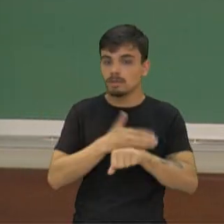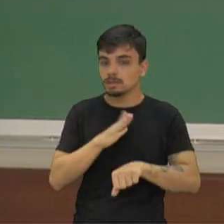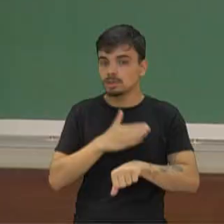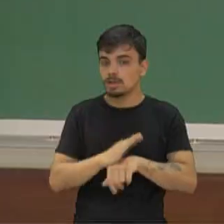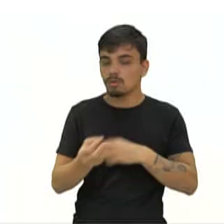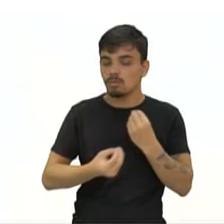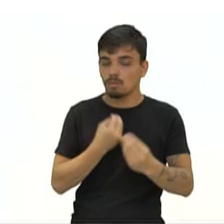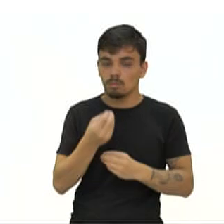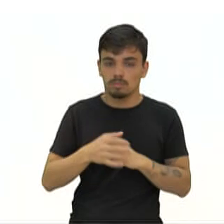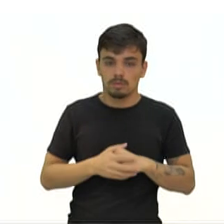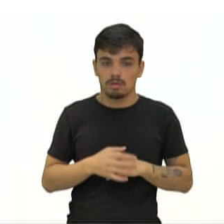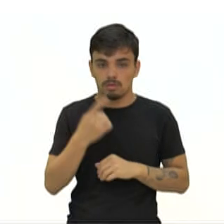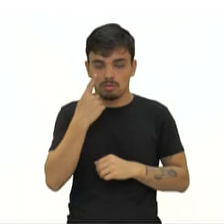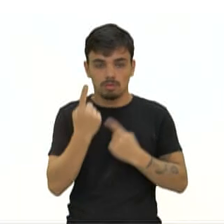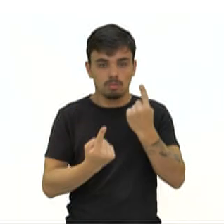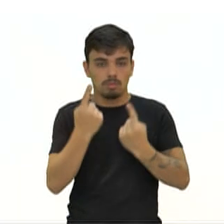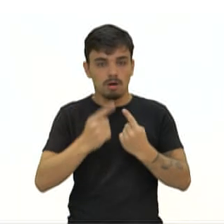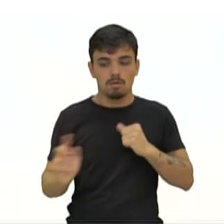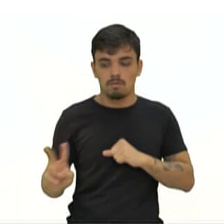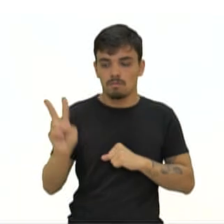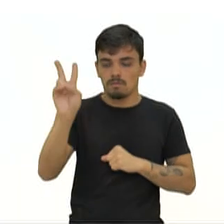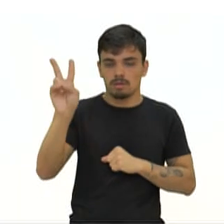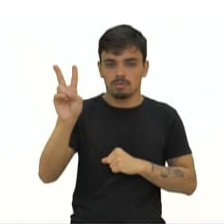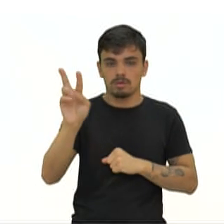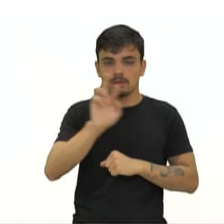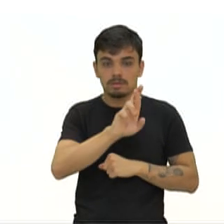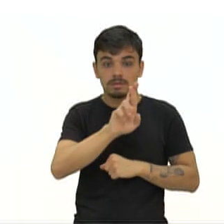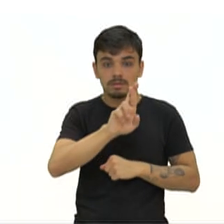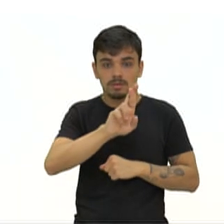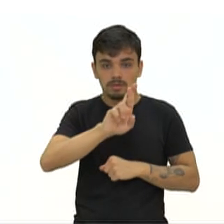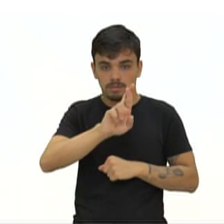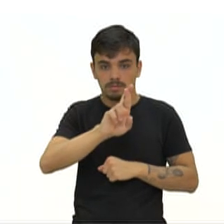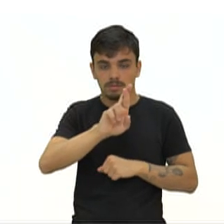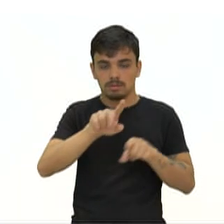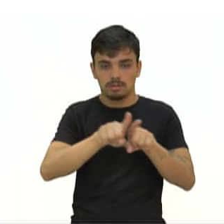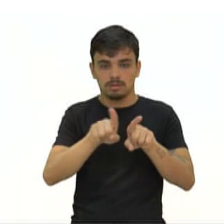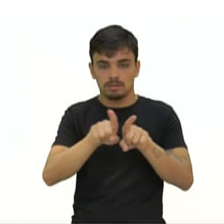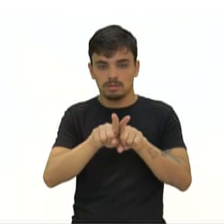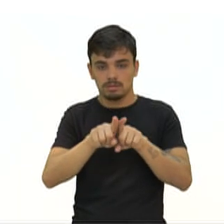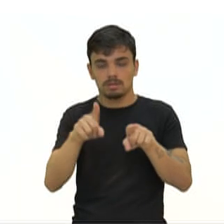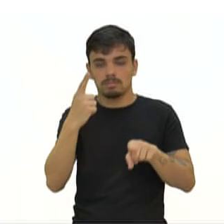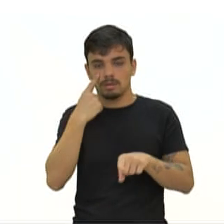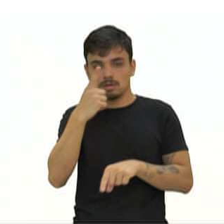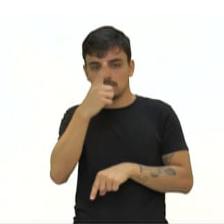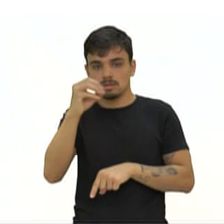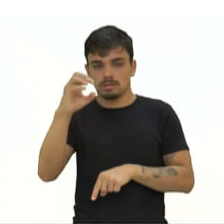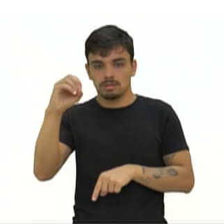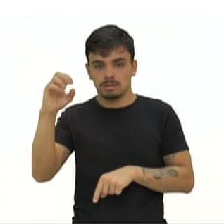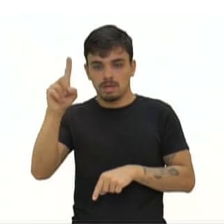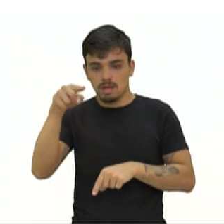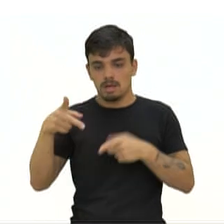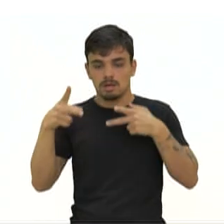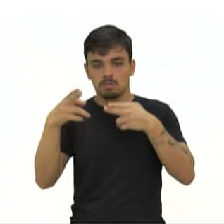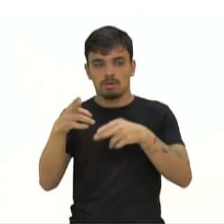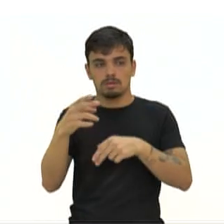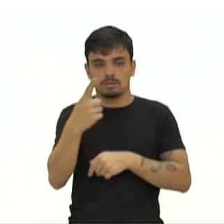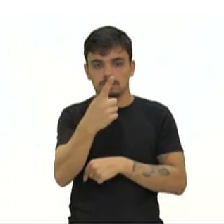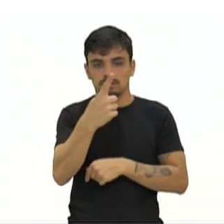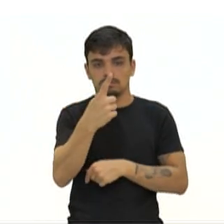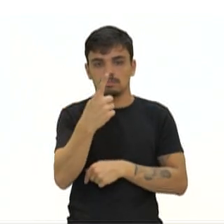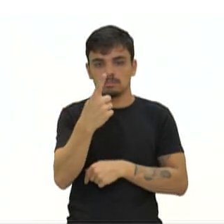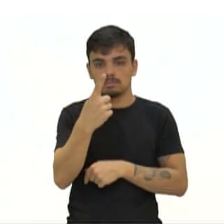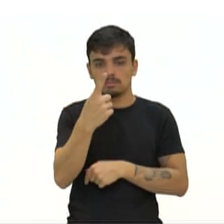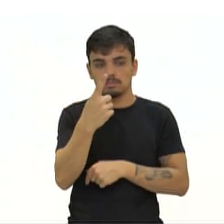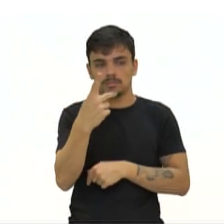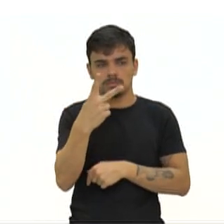isso. Qual deve ser o valor do resistor R para que a corrente elétrica no resistor de 100 ohms seja igual a 20